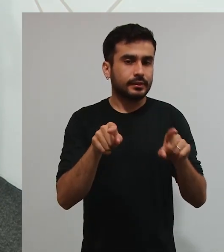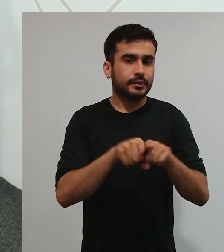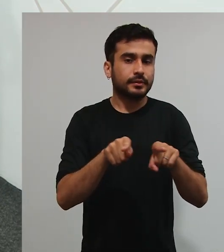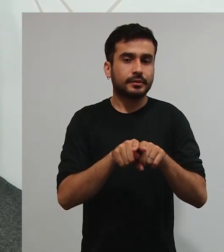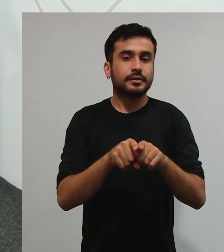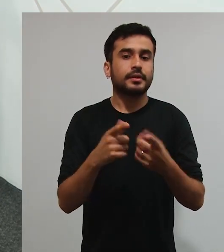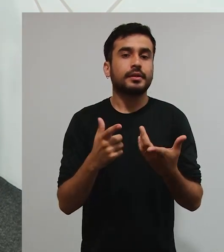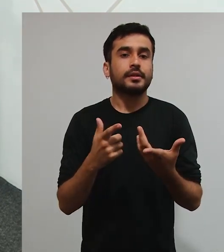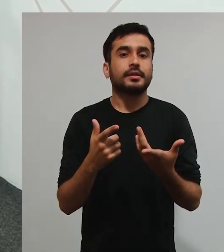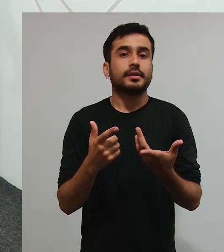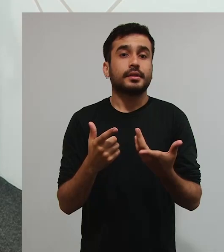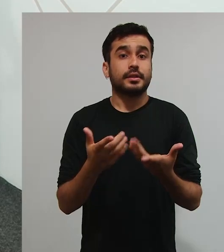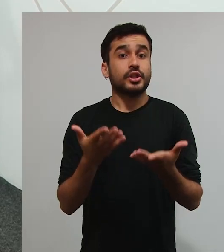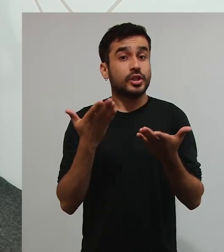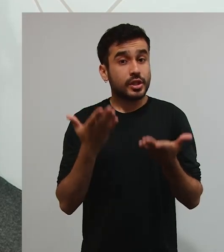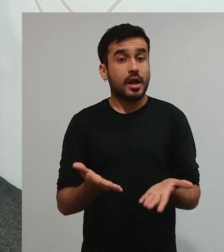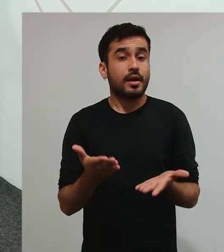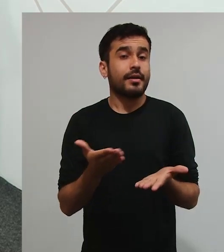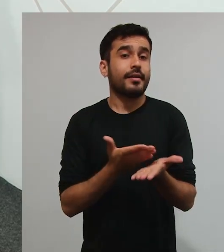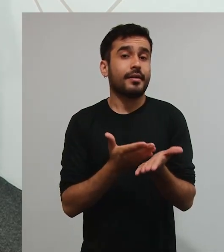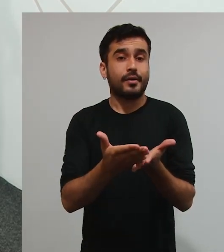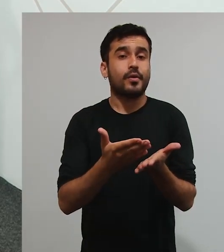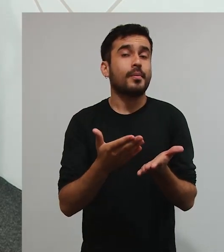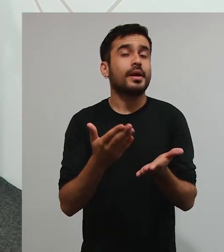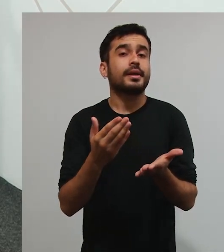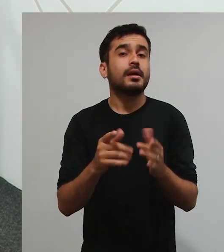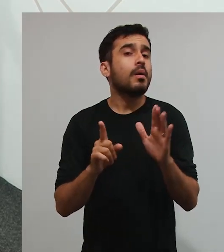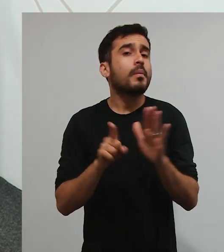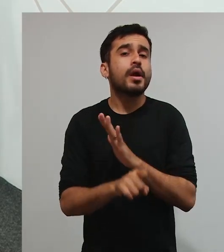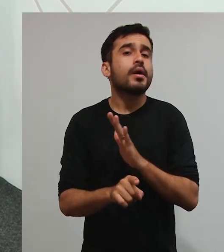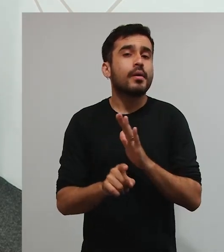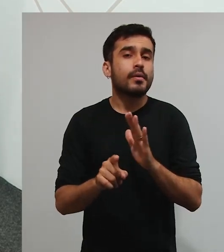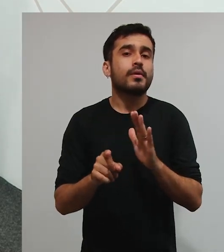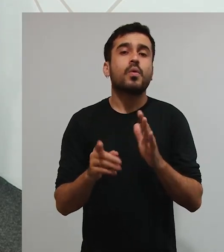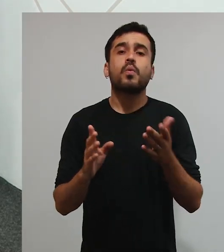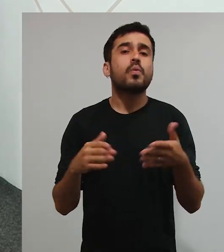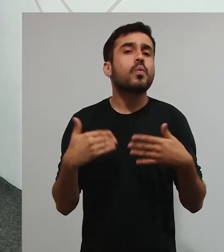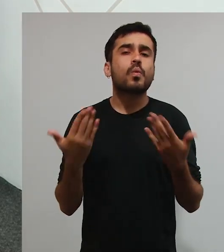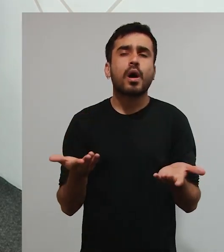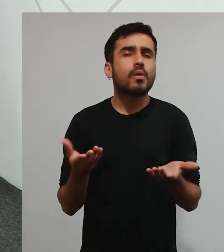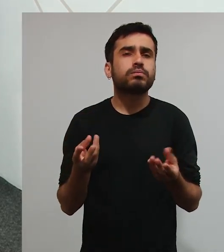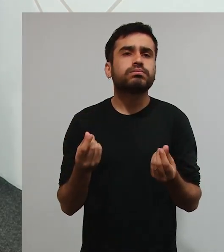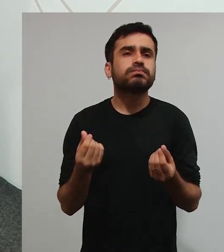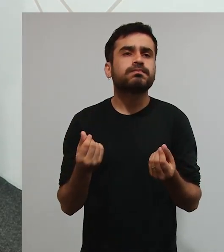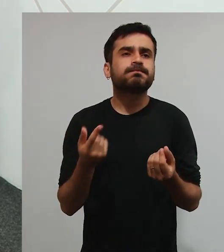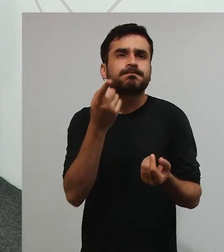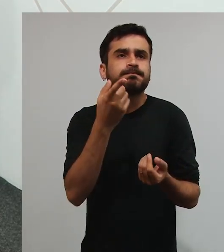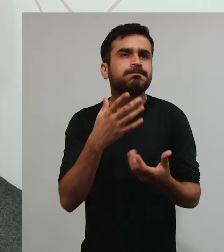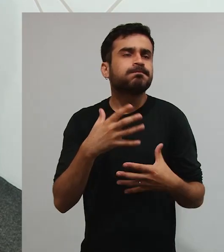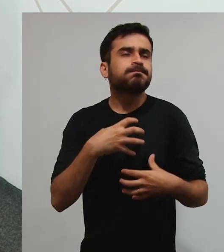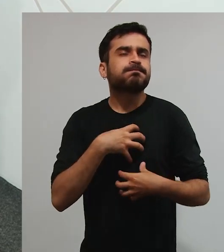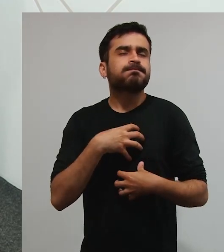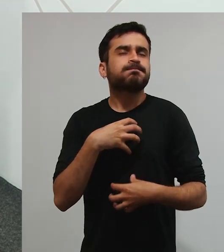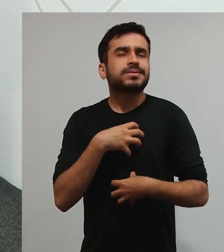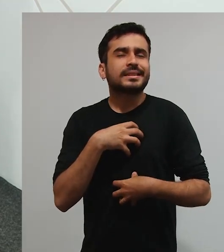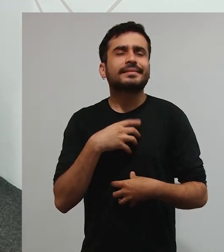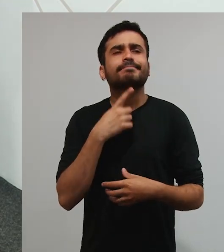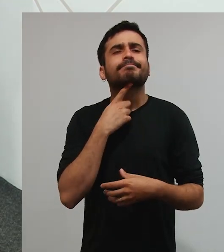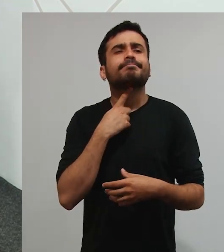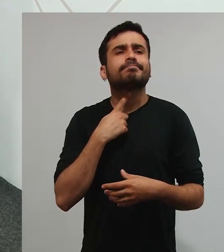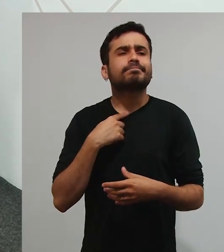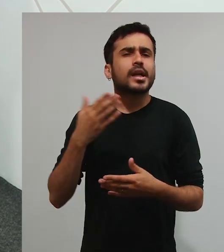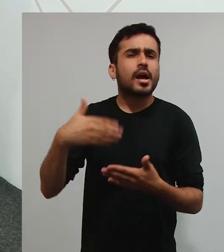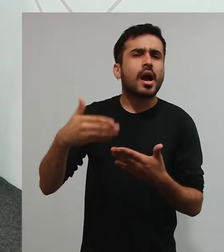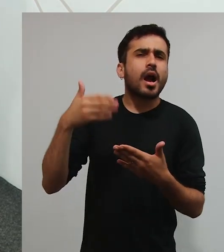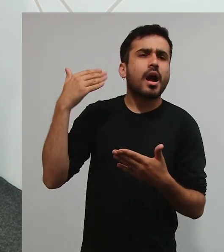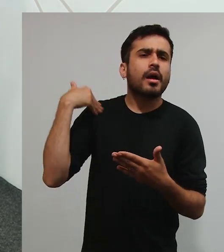especialmente. E a gente já começa aí perguntando para você quando chamou seu coração, né?